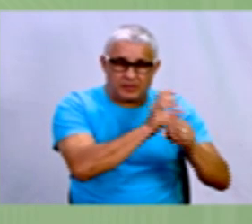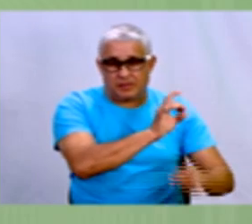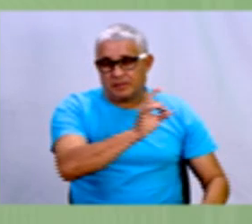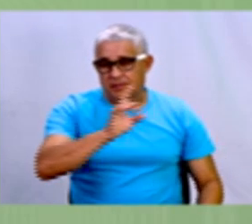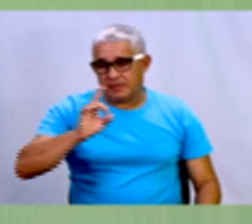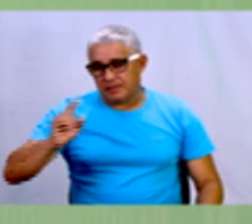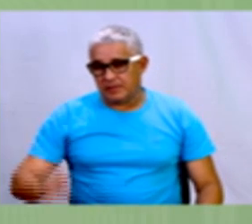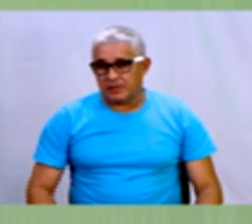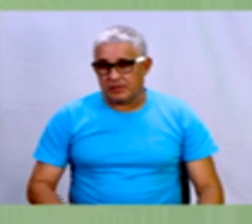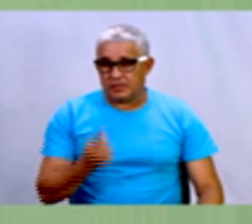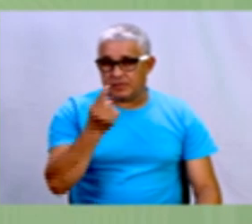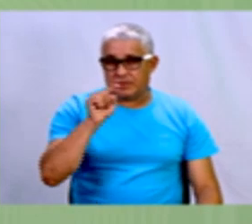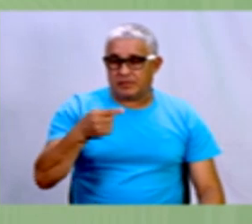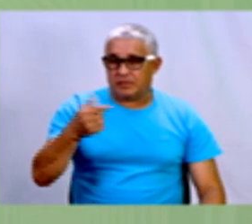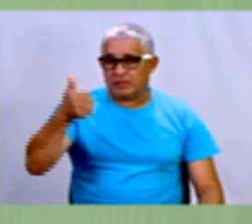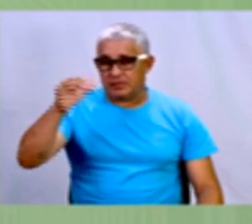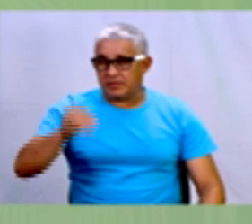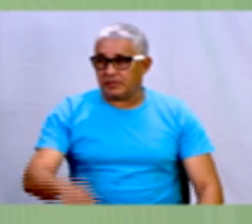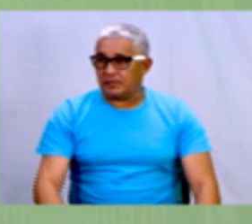vai dar 1,10